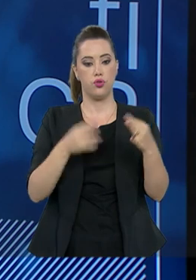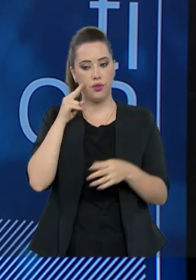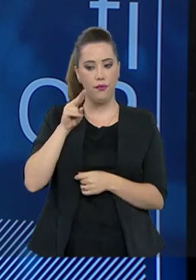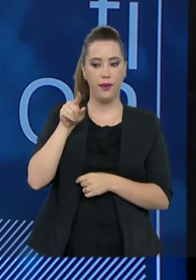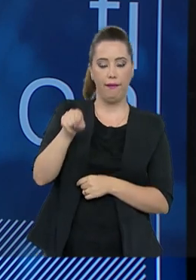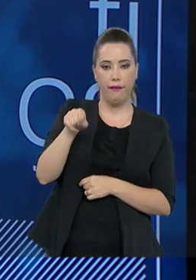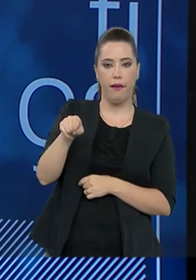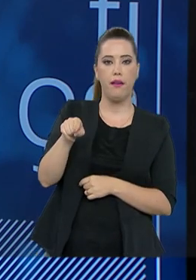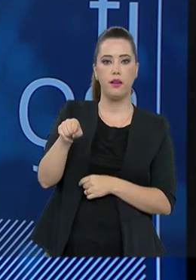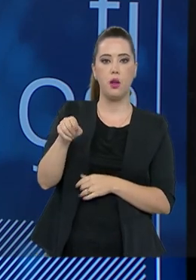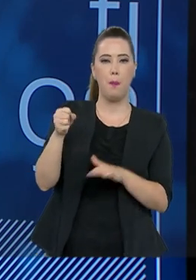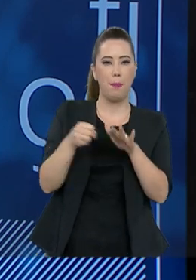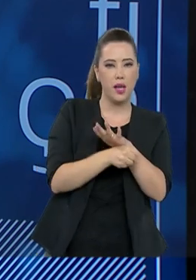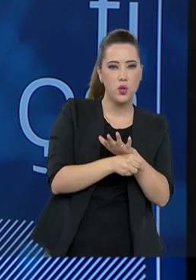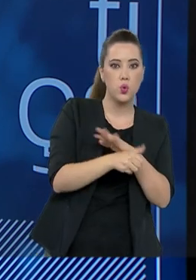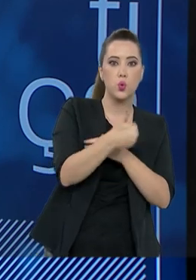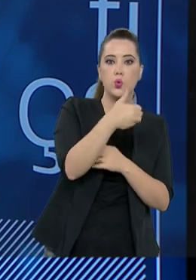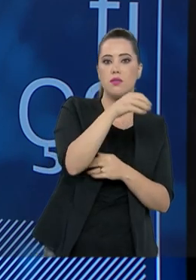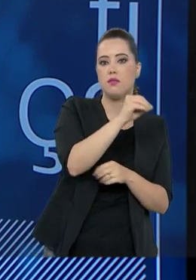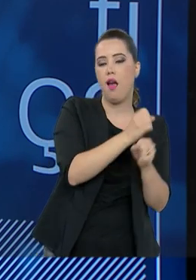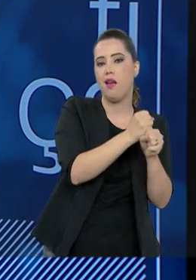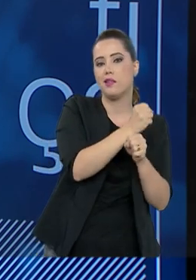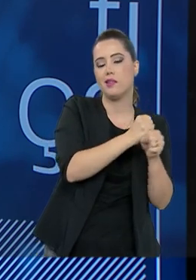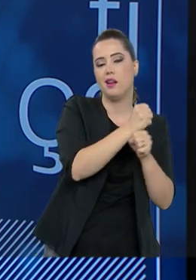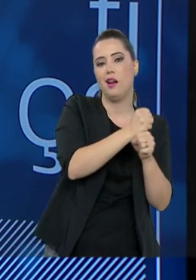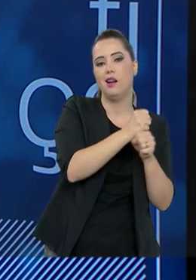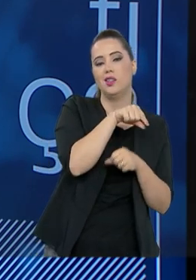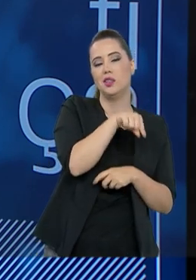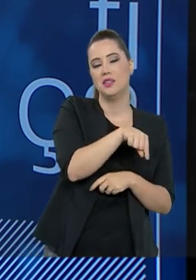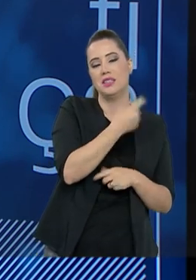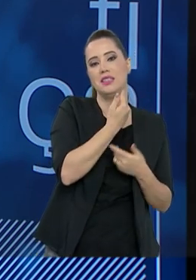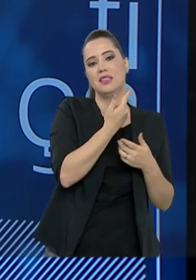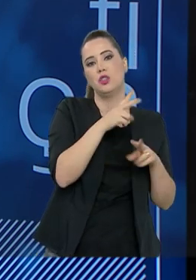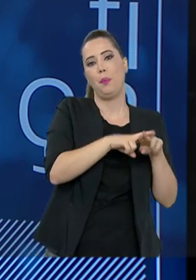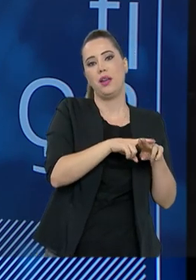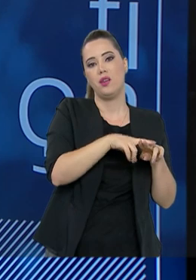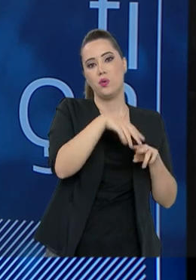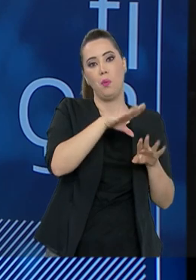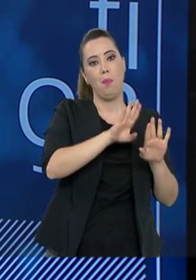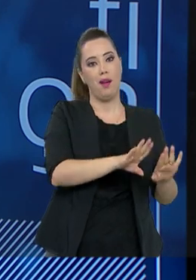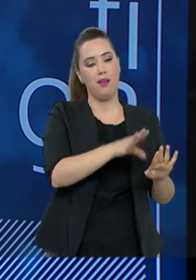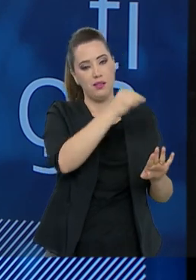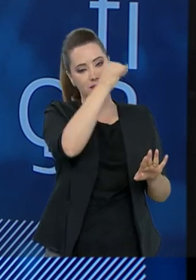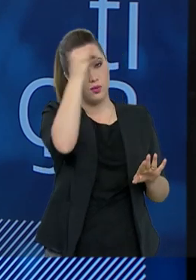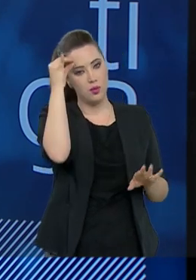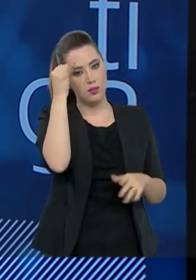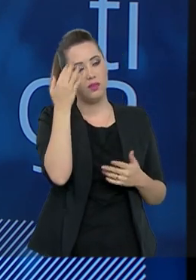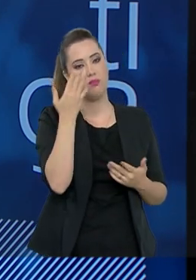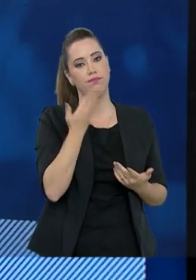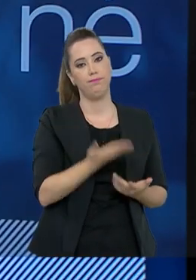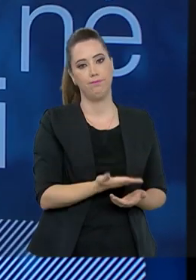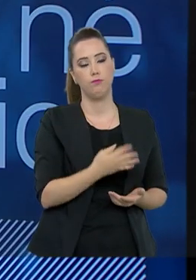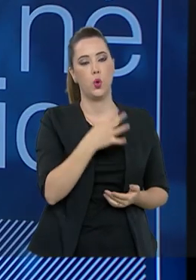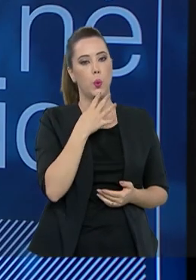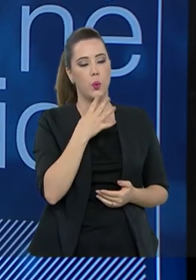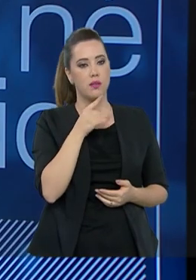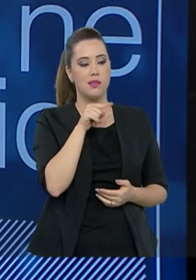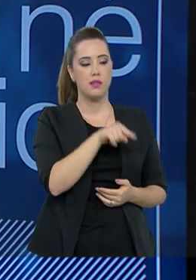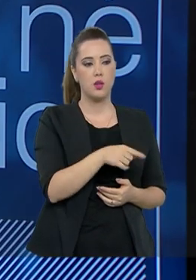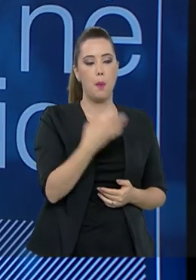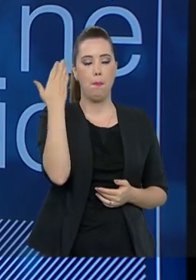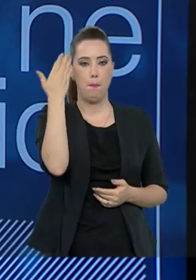pessoa inocente. Isso foi feito com um sopesamento, né? Uma comparação entre uma prova de reconhecimento, que